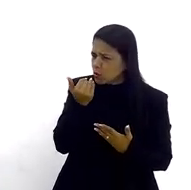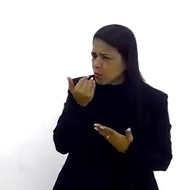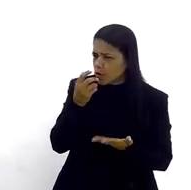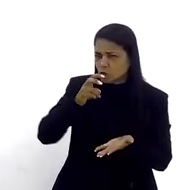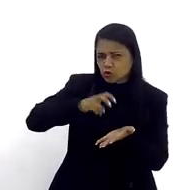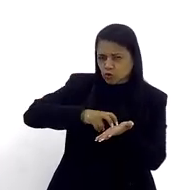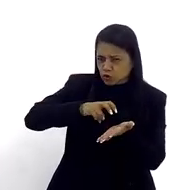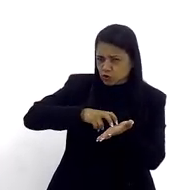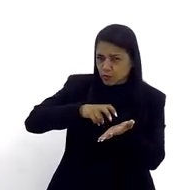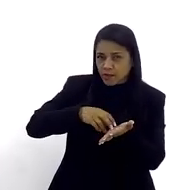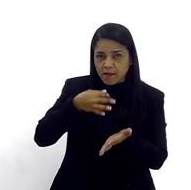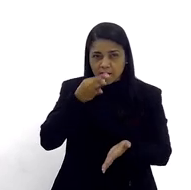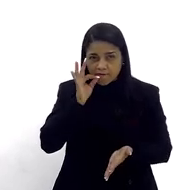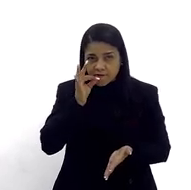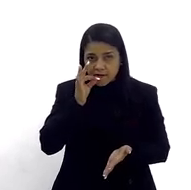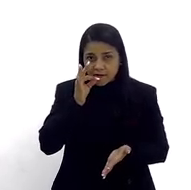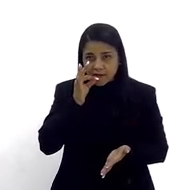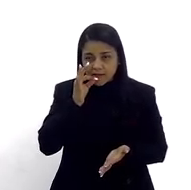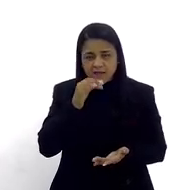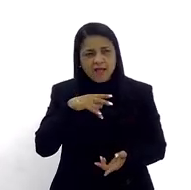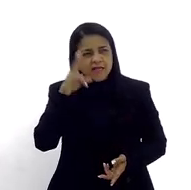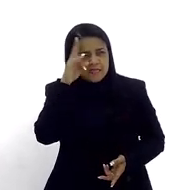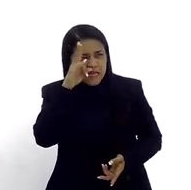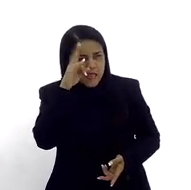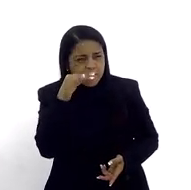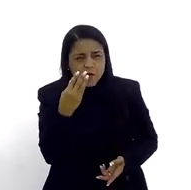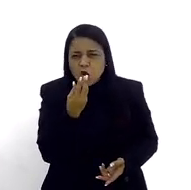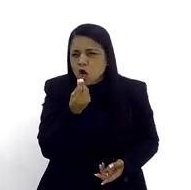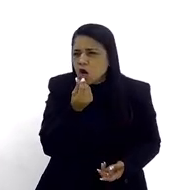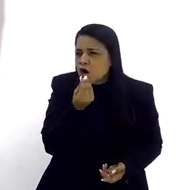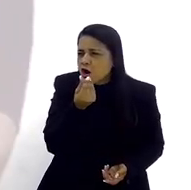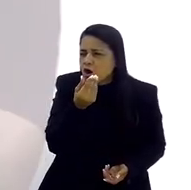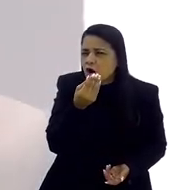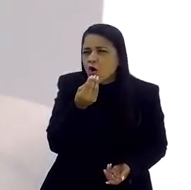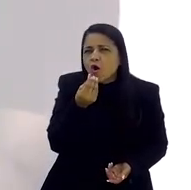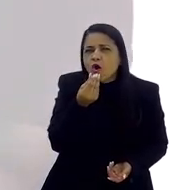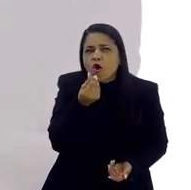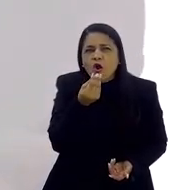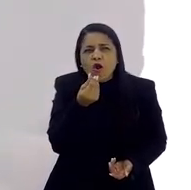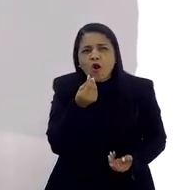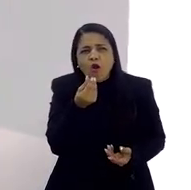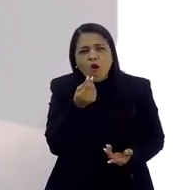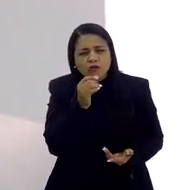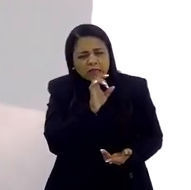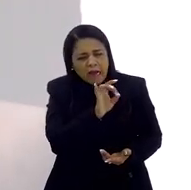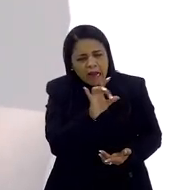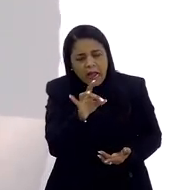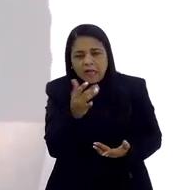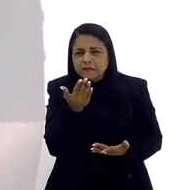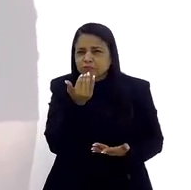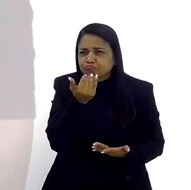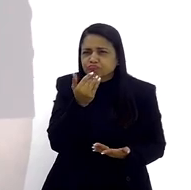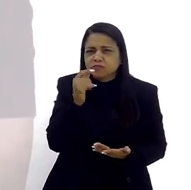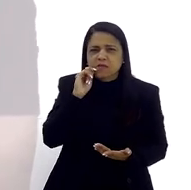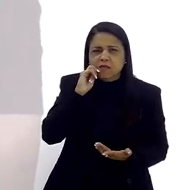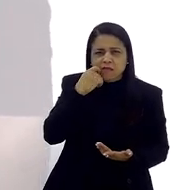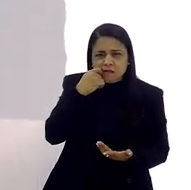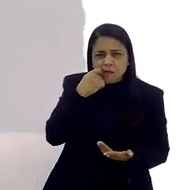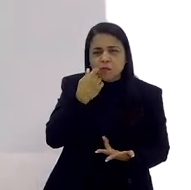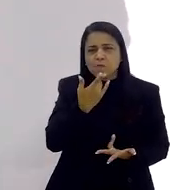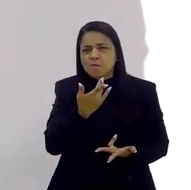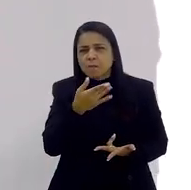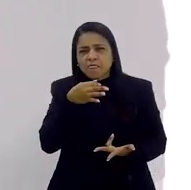Você lembra que você comeu no café da manhã eu lembro mas você lembra do gosto de cada ingrediente você teve prazer em comer